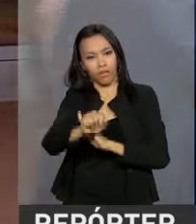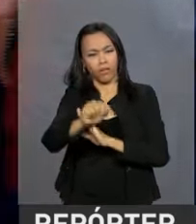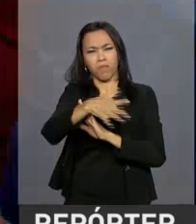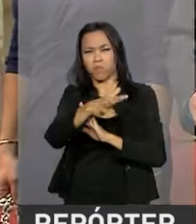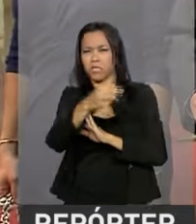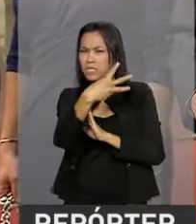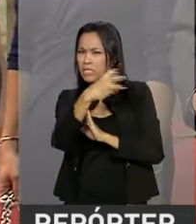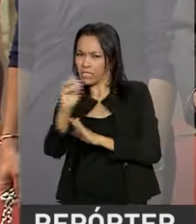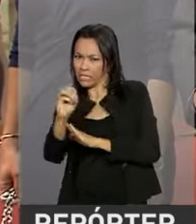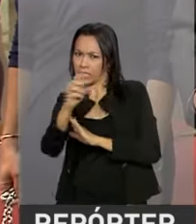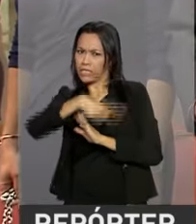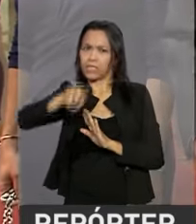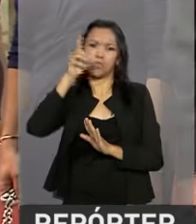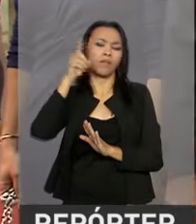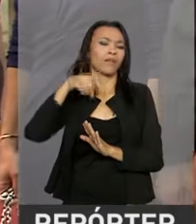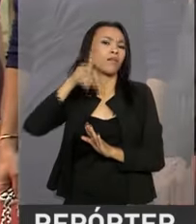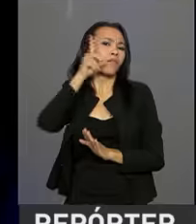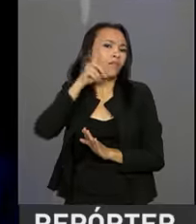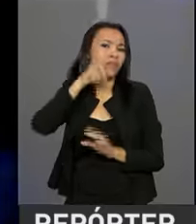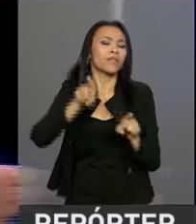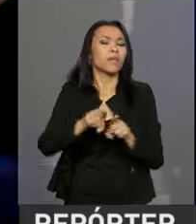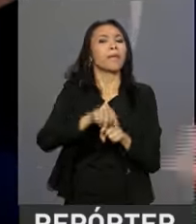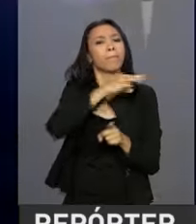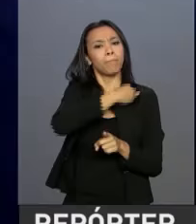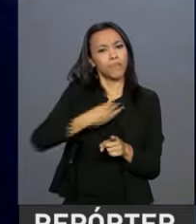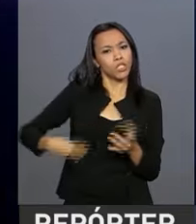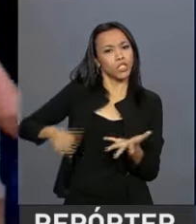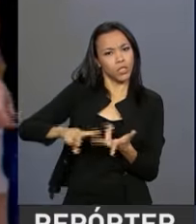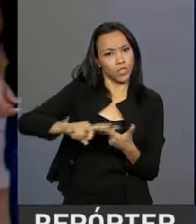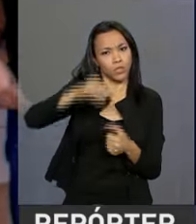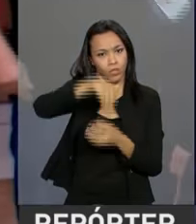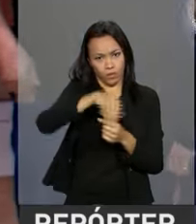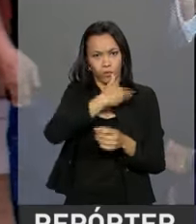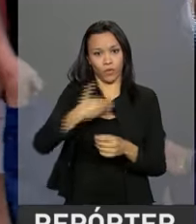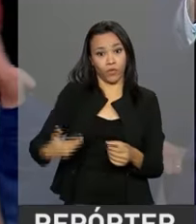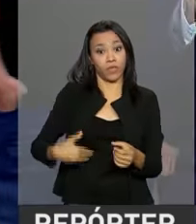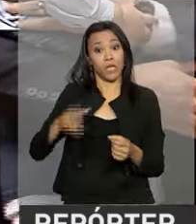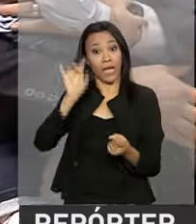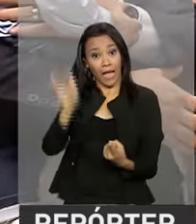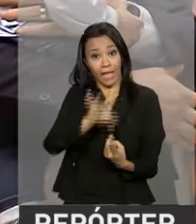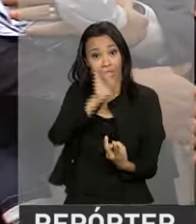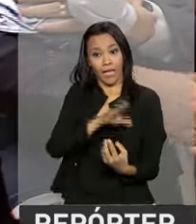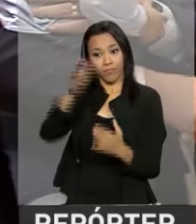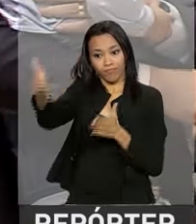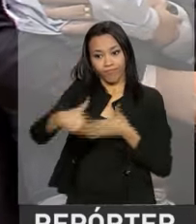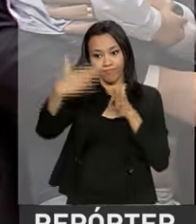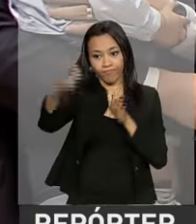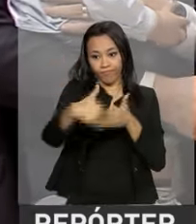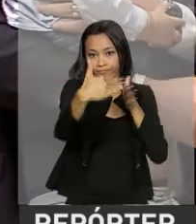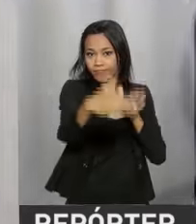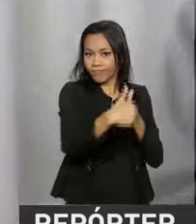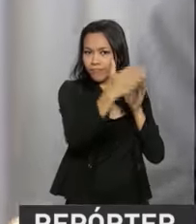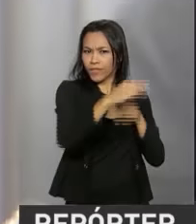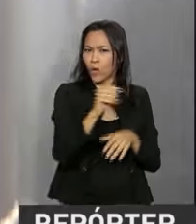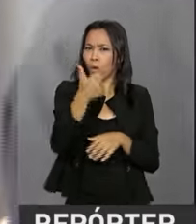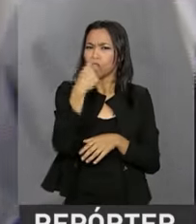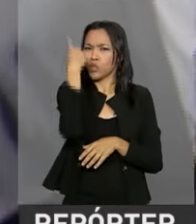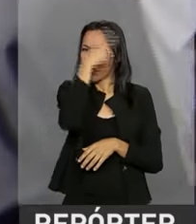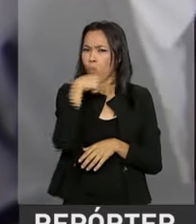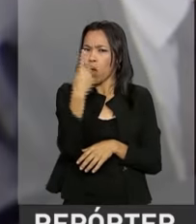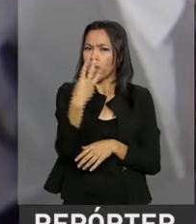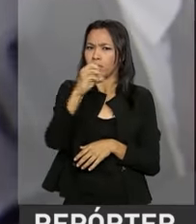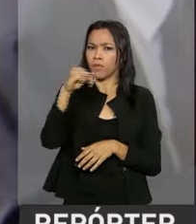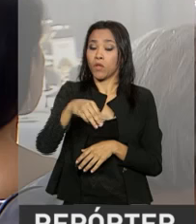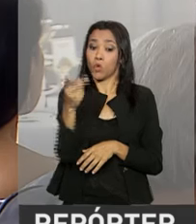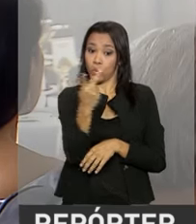parlamentares, além de ministros do governo. O presidente fez questão de receber 1 a um por quase uma hora30. Os professores